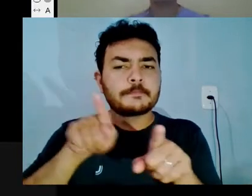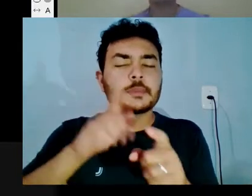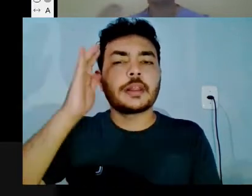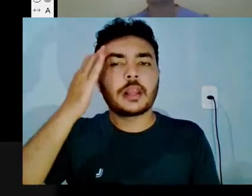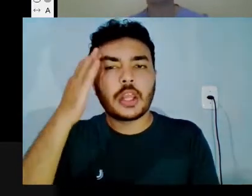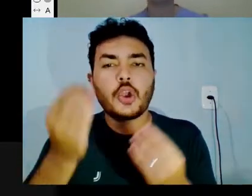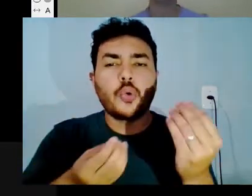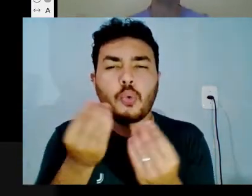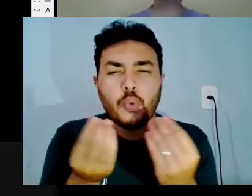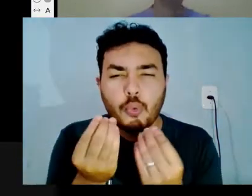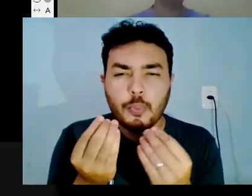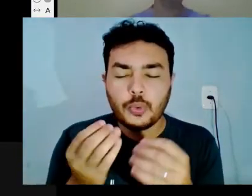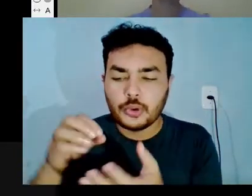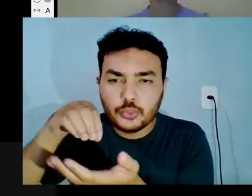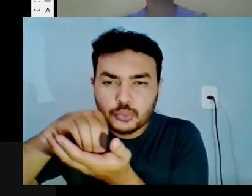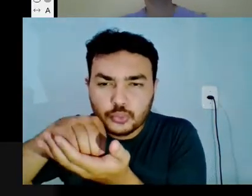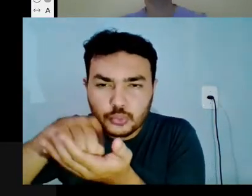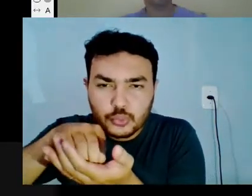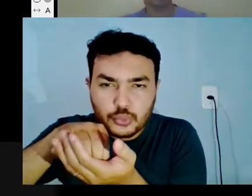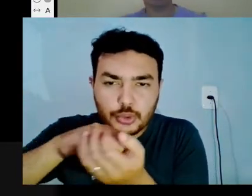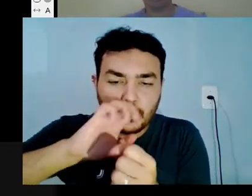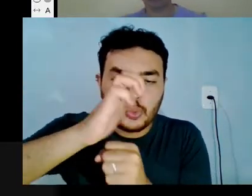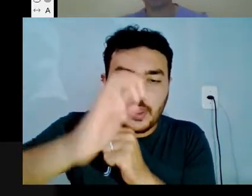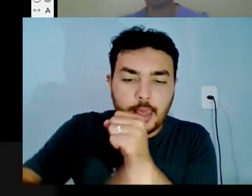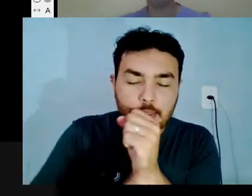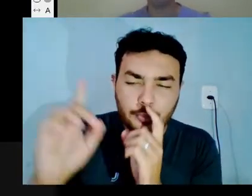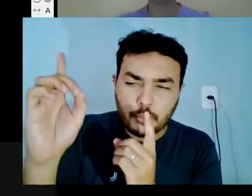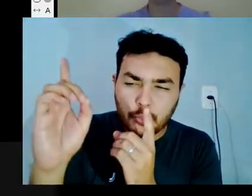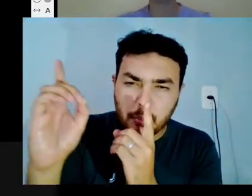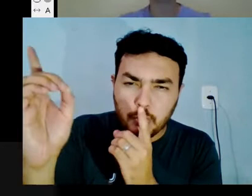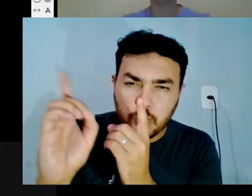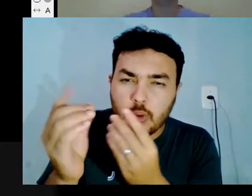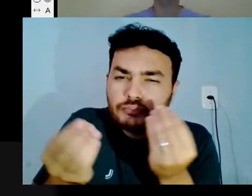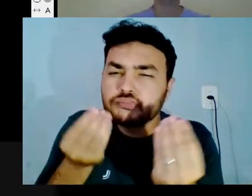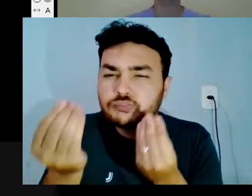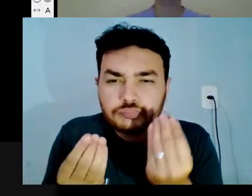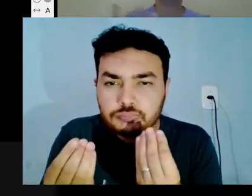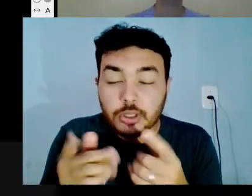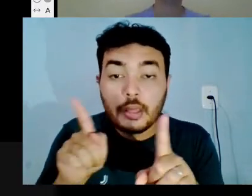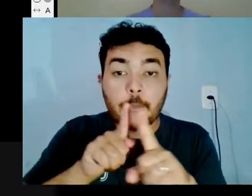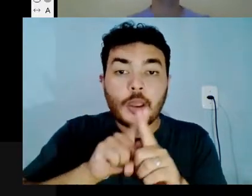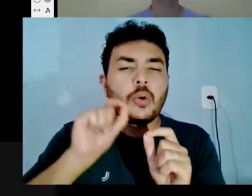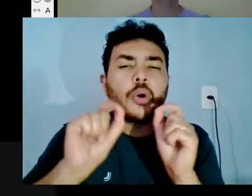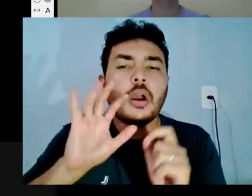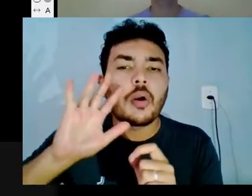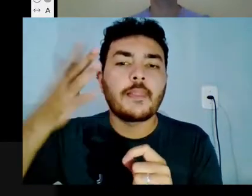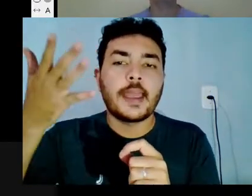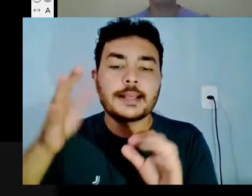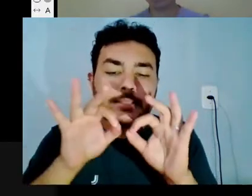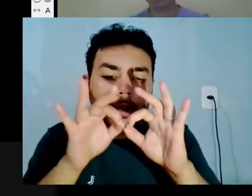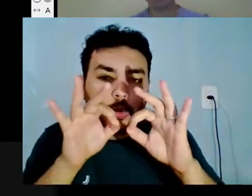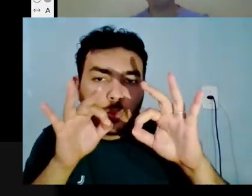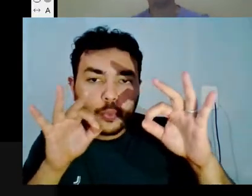atração, o efeito da atração do núcleo sobre os elétrons da ligação, qual que é o que gera um resultado final de comprimento